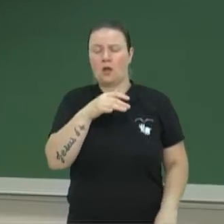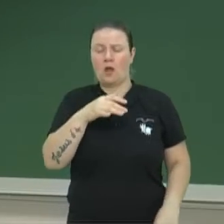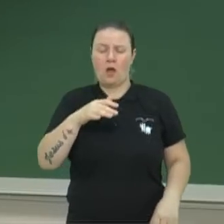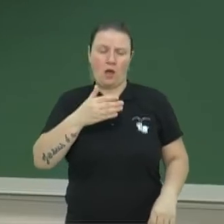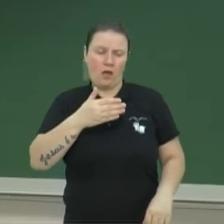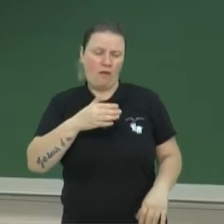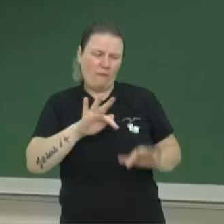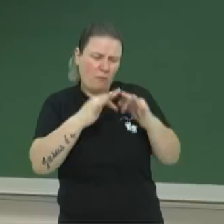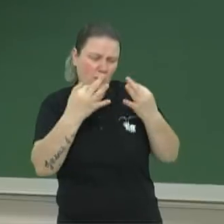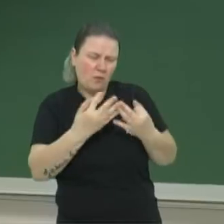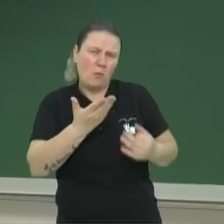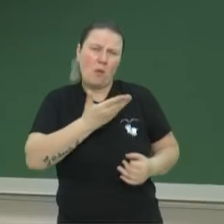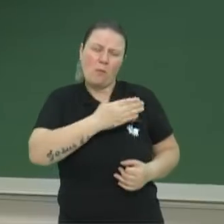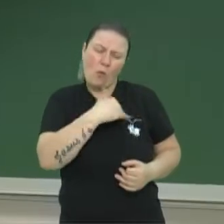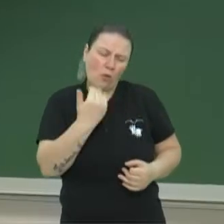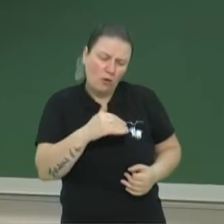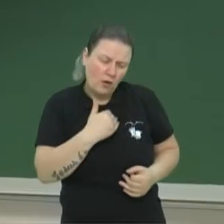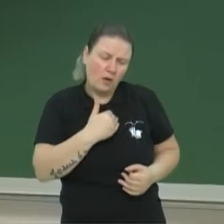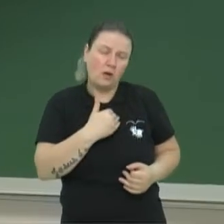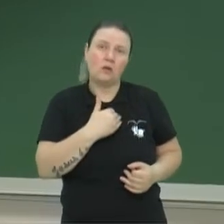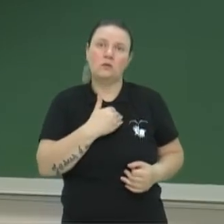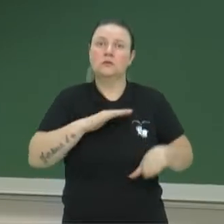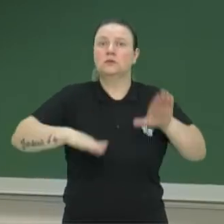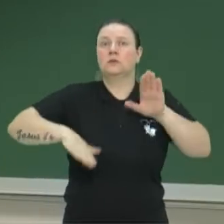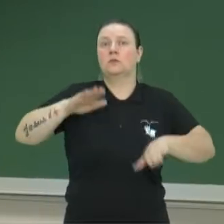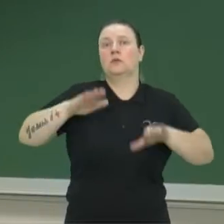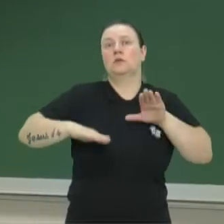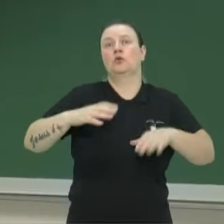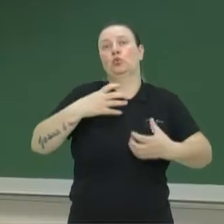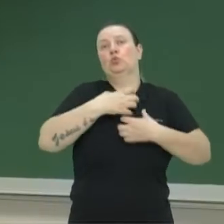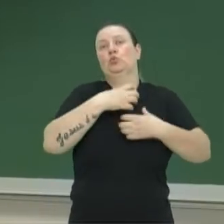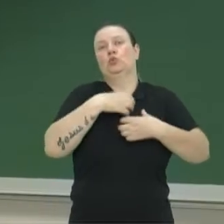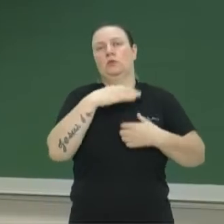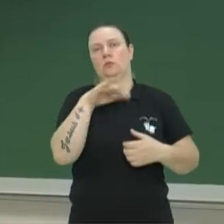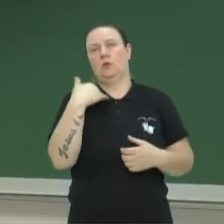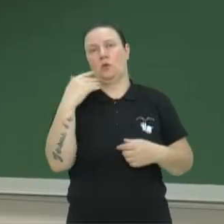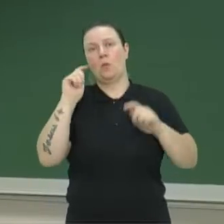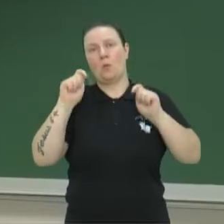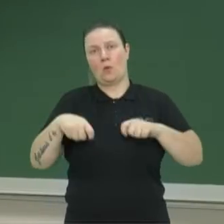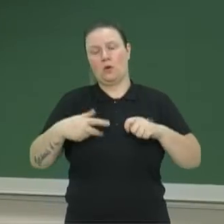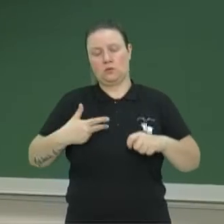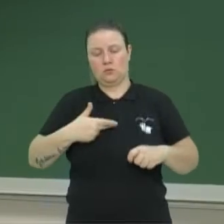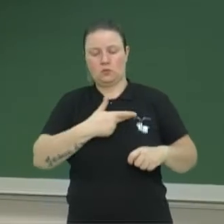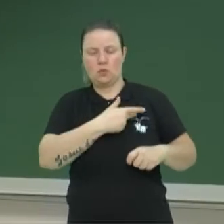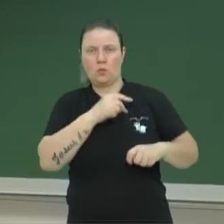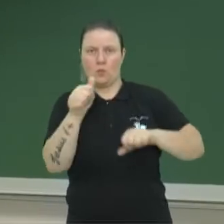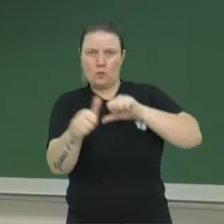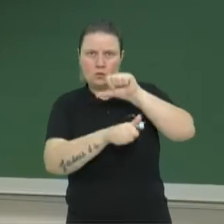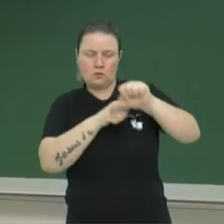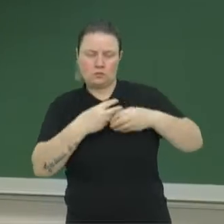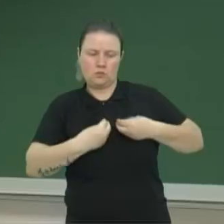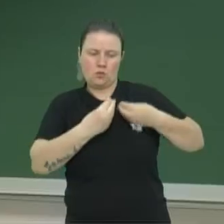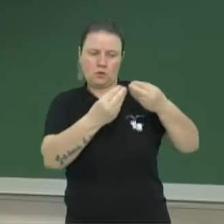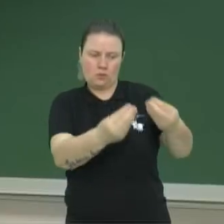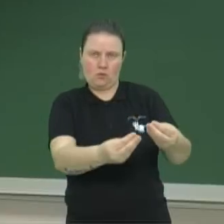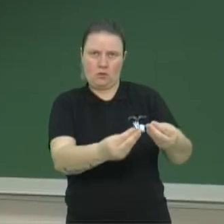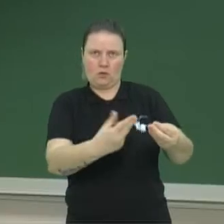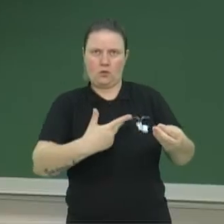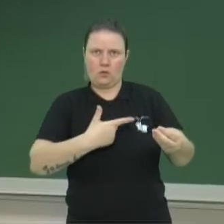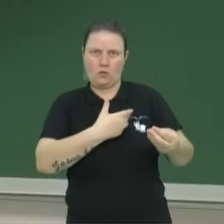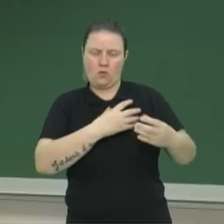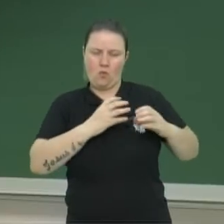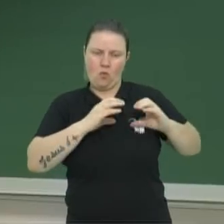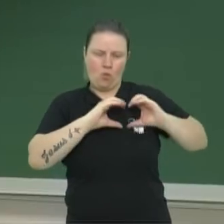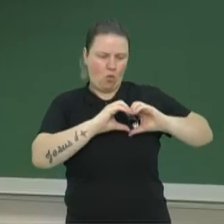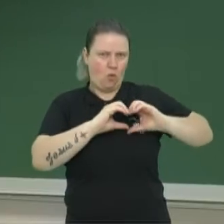depende da situação, claro, né, que ela faleceu, ela vai poder doar órgãos, em outras situações, não. Então, agora é a vontade